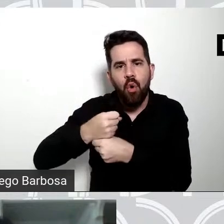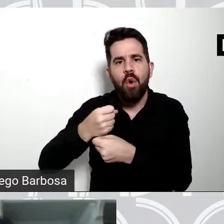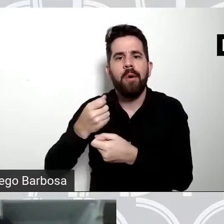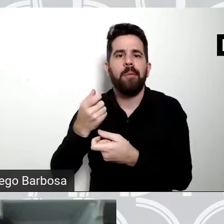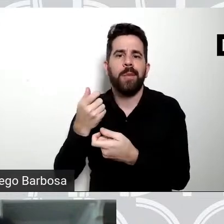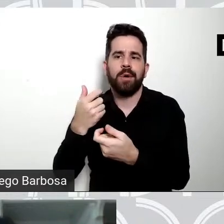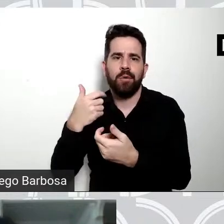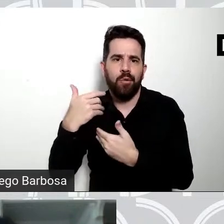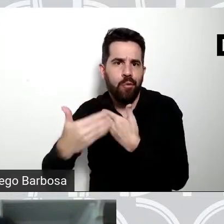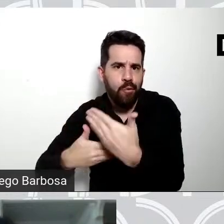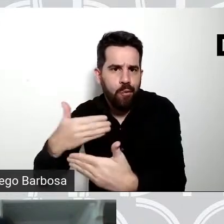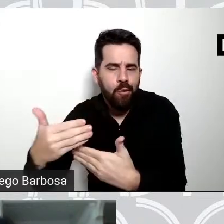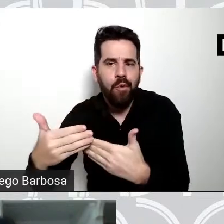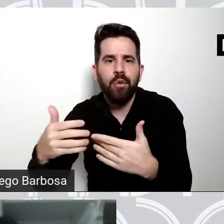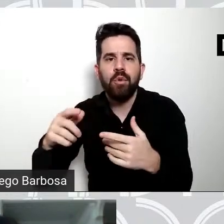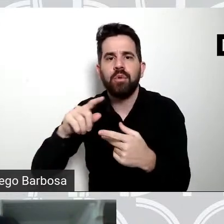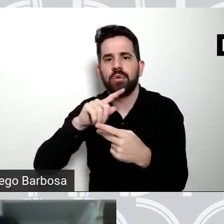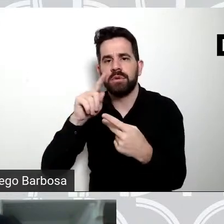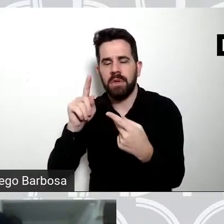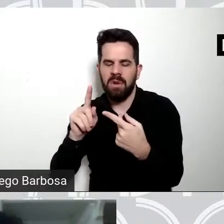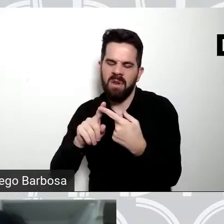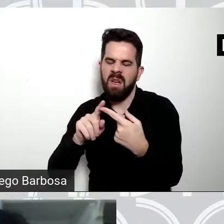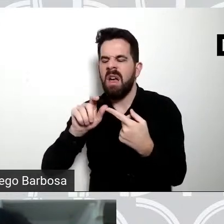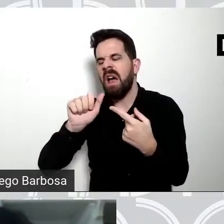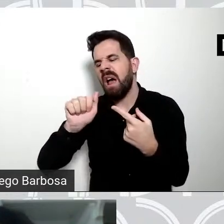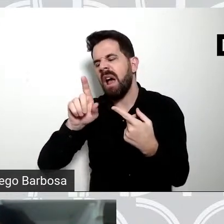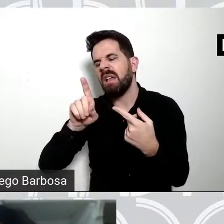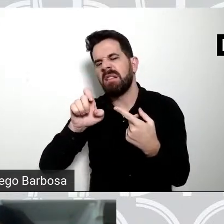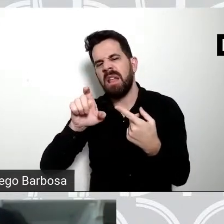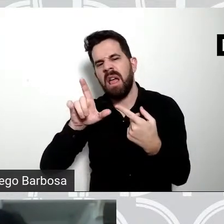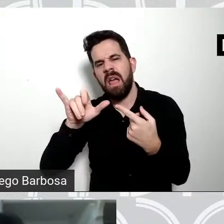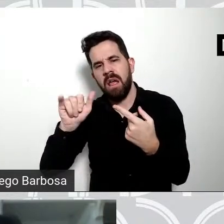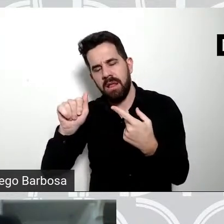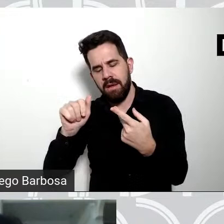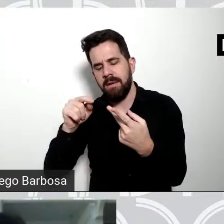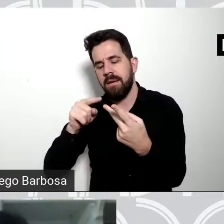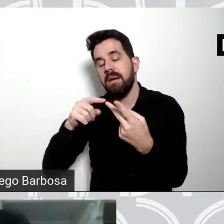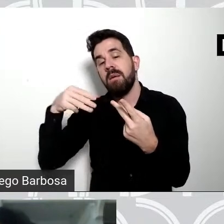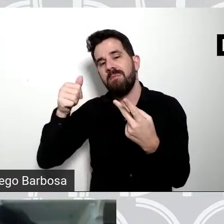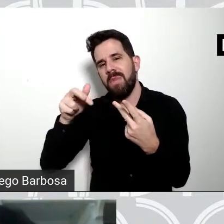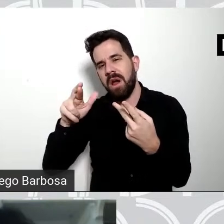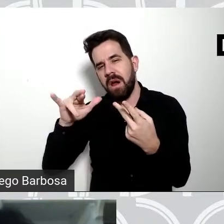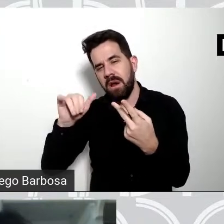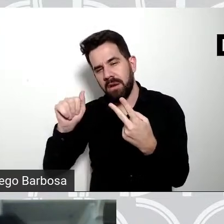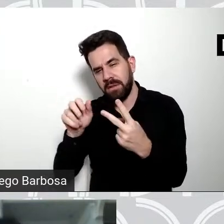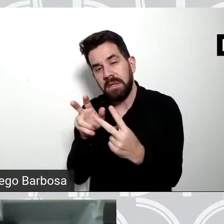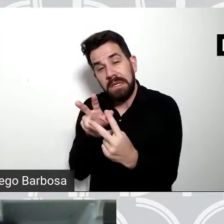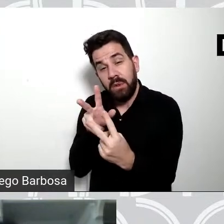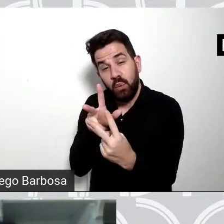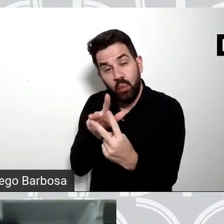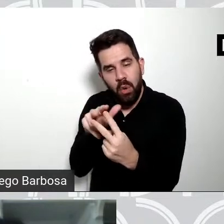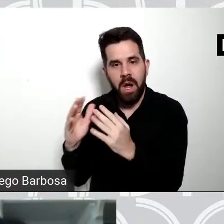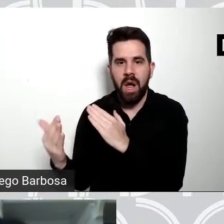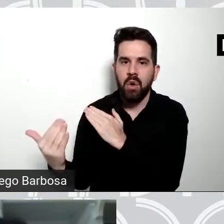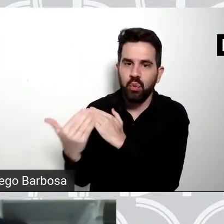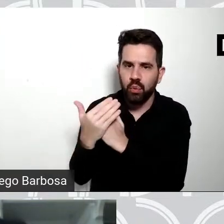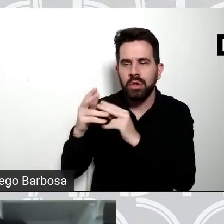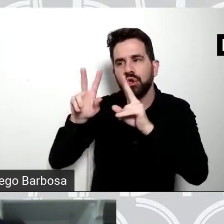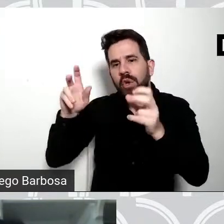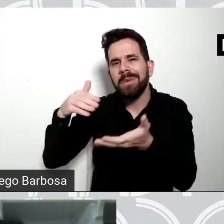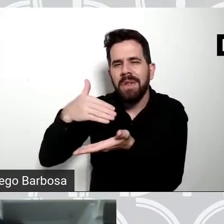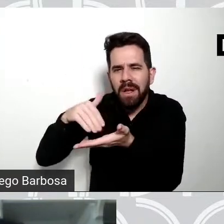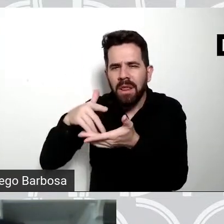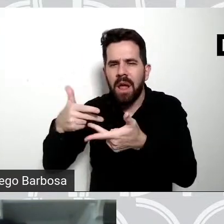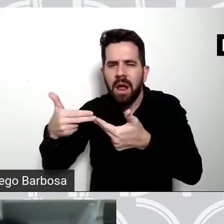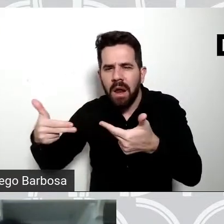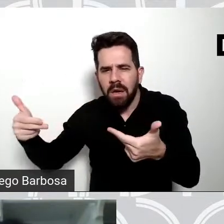a Márcia Franklin. É, agradeço imensamente a elas duas. É, como eu